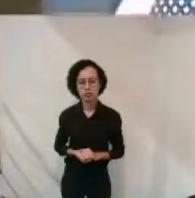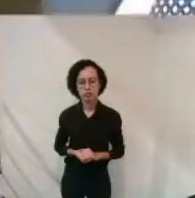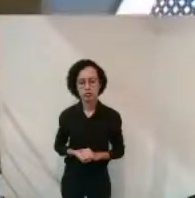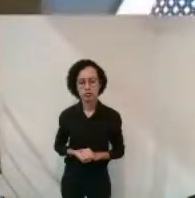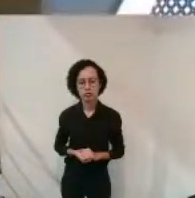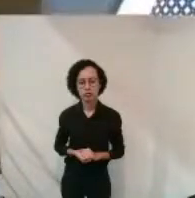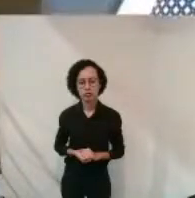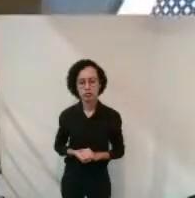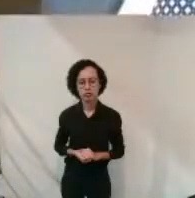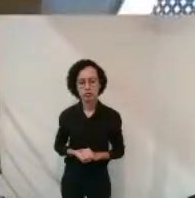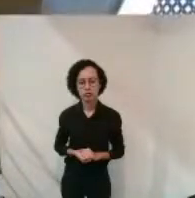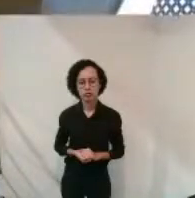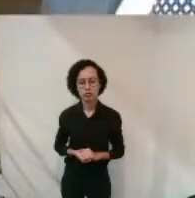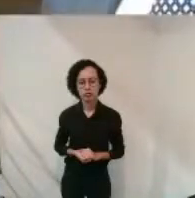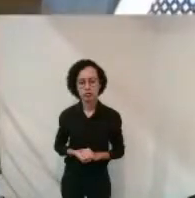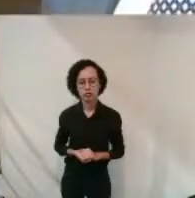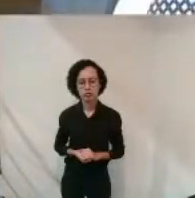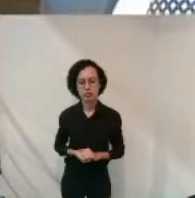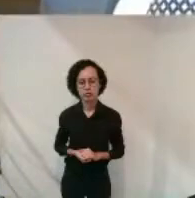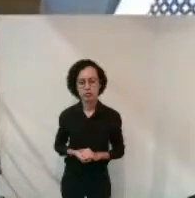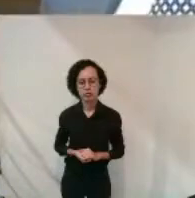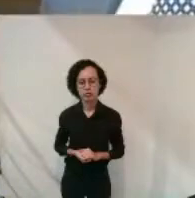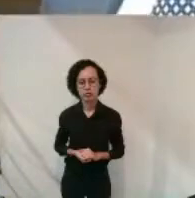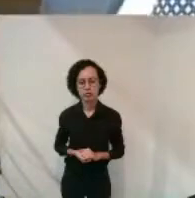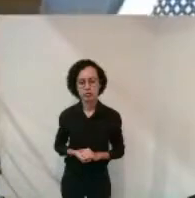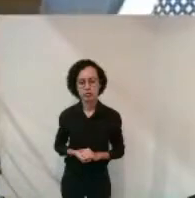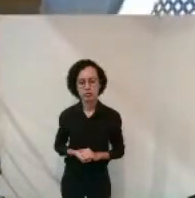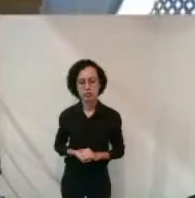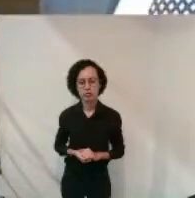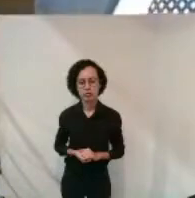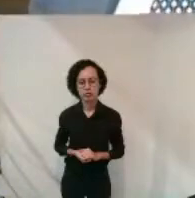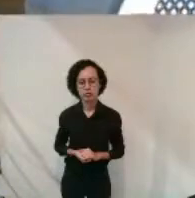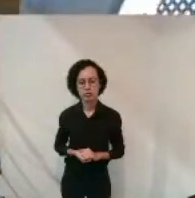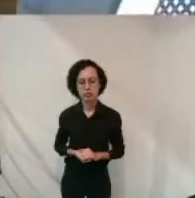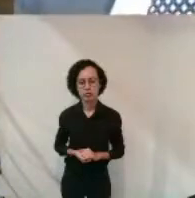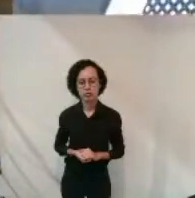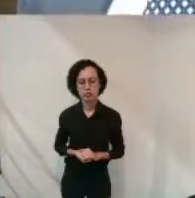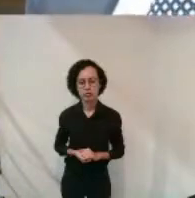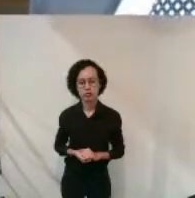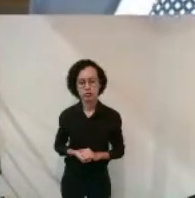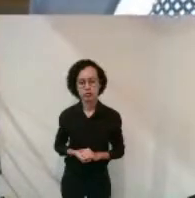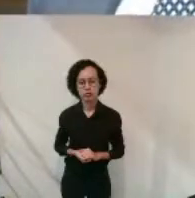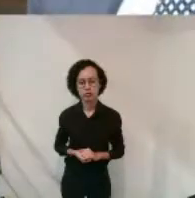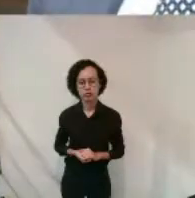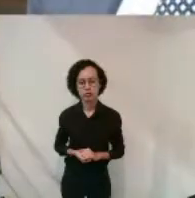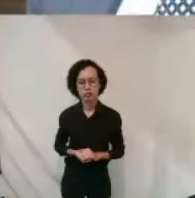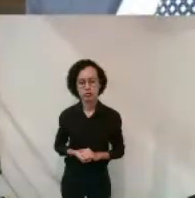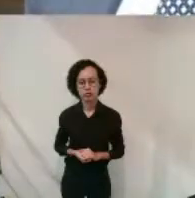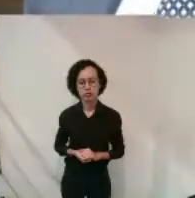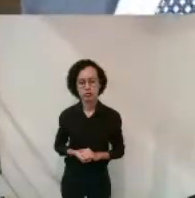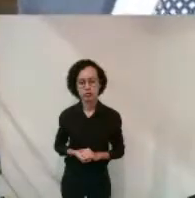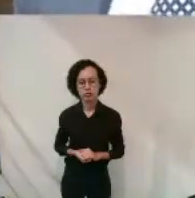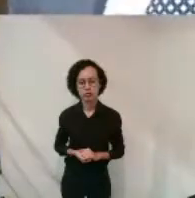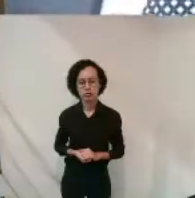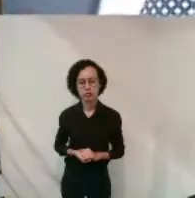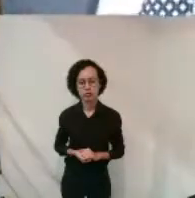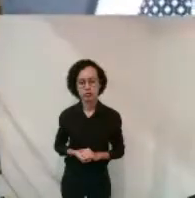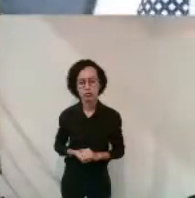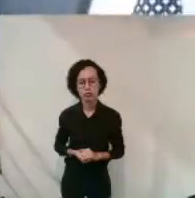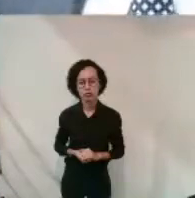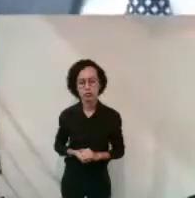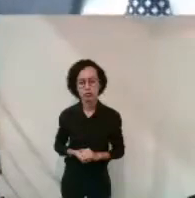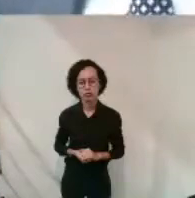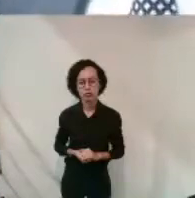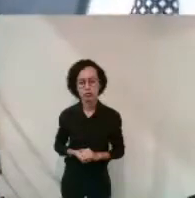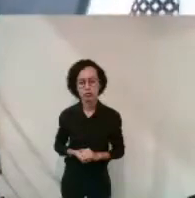Então, é uma grande honra estar aqui com eles hoje e poder ouvir um pouco de cada tema que foi selecionado. A gente selecionou, claro